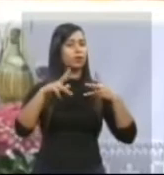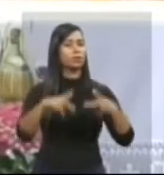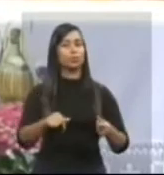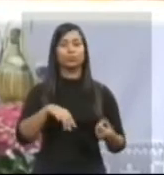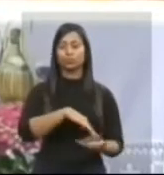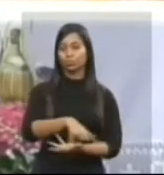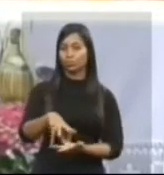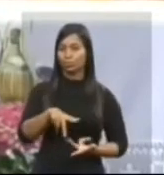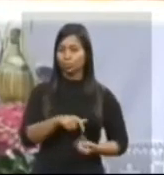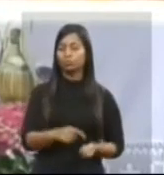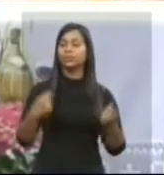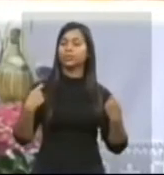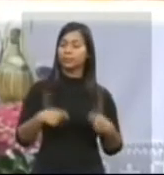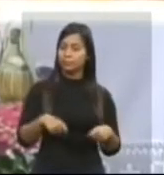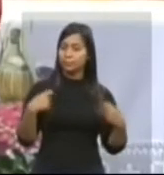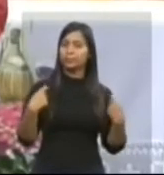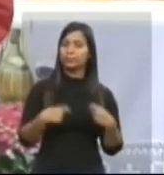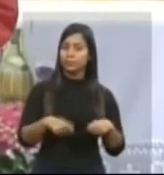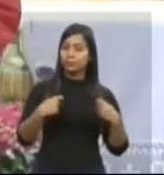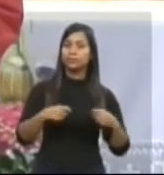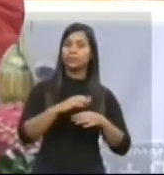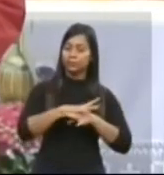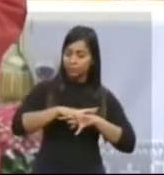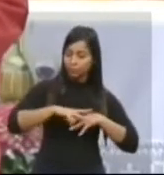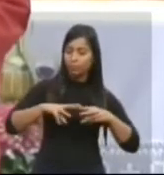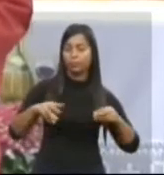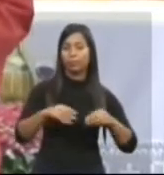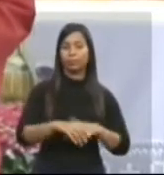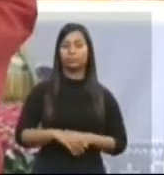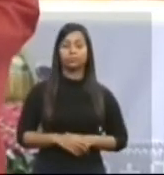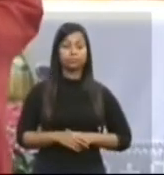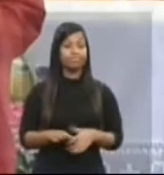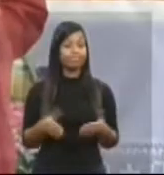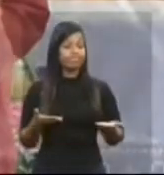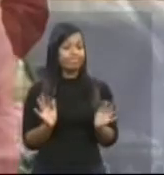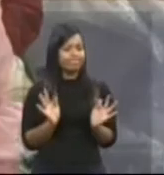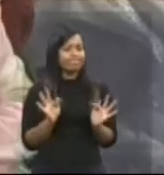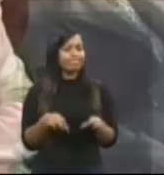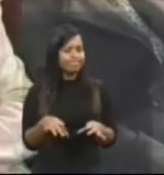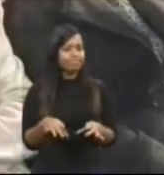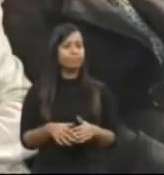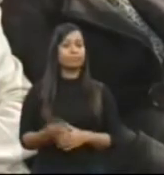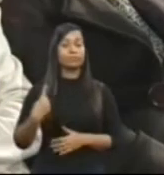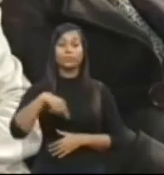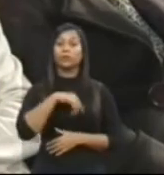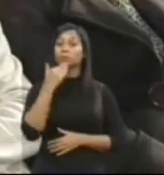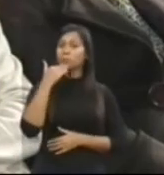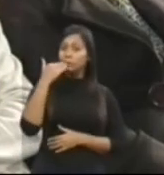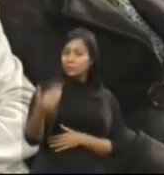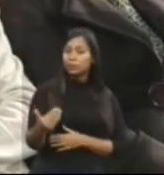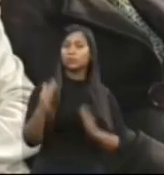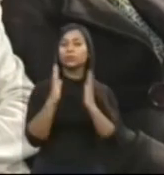a humanidade que está precisando desta cura. Para finalizar, peçamos